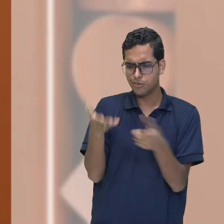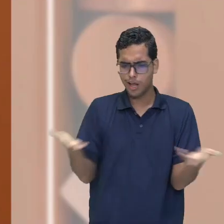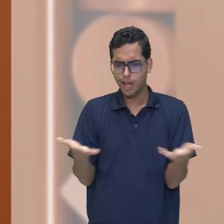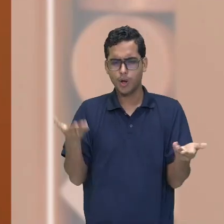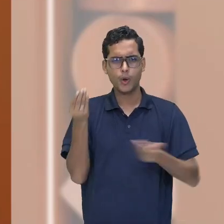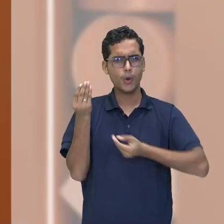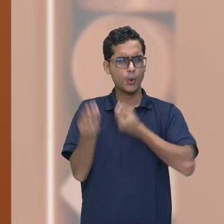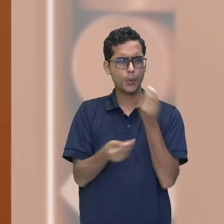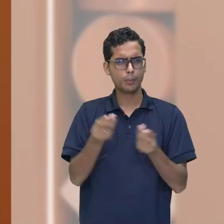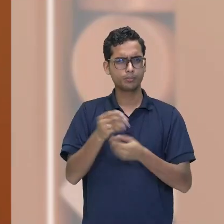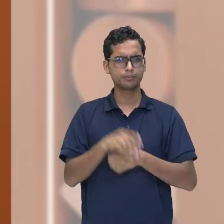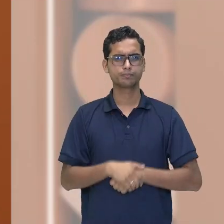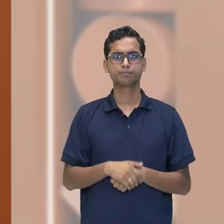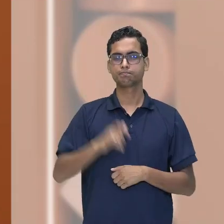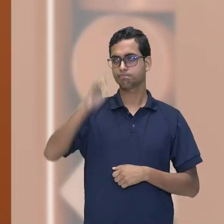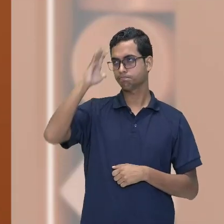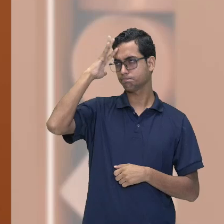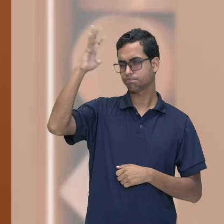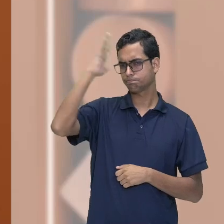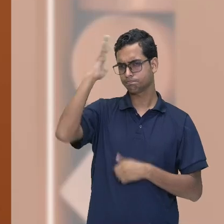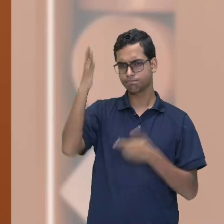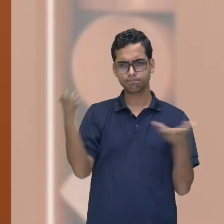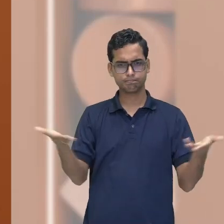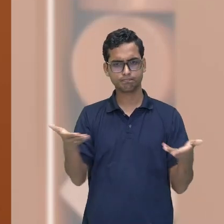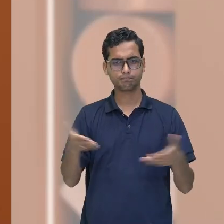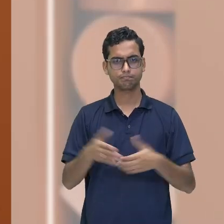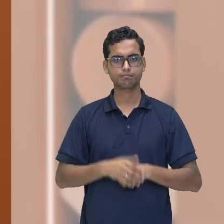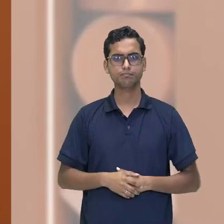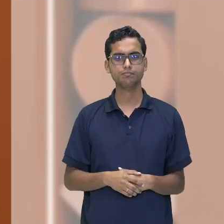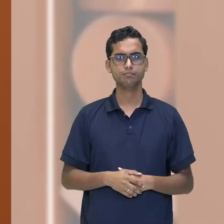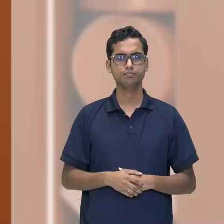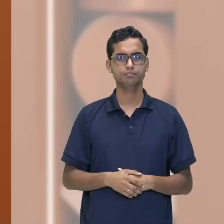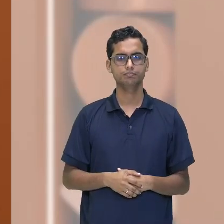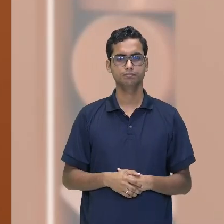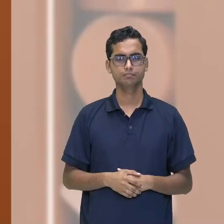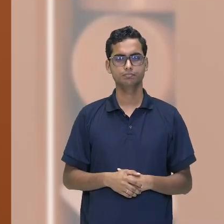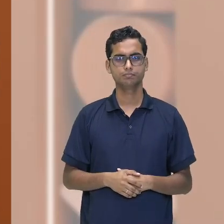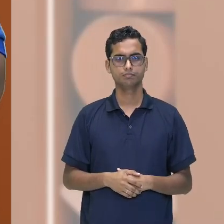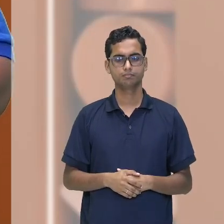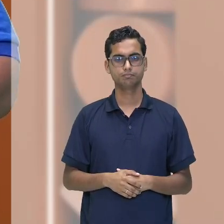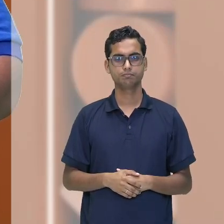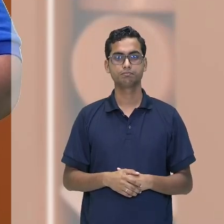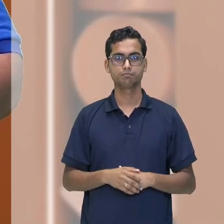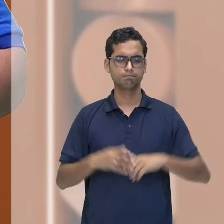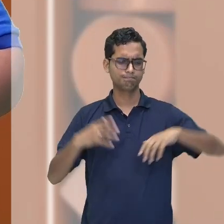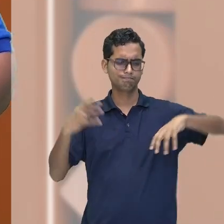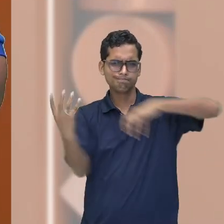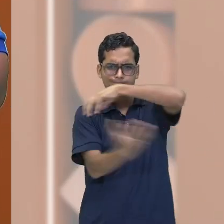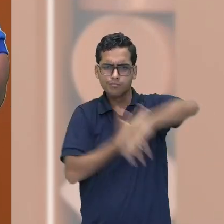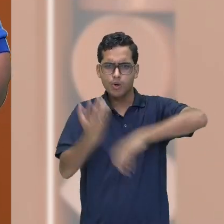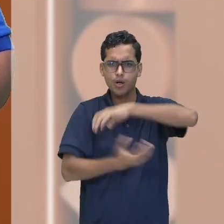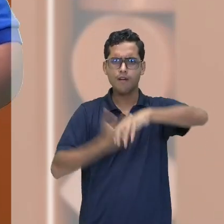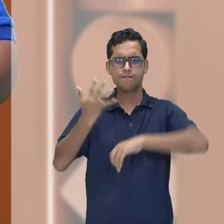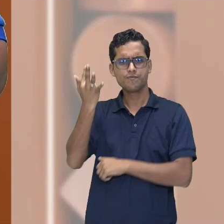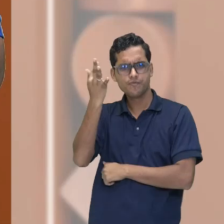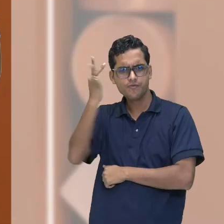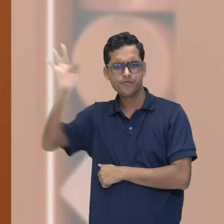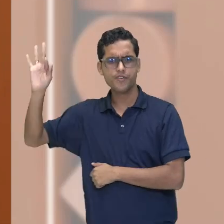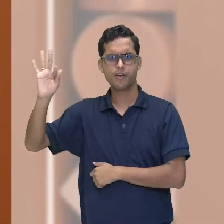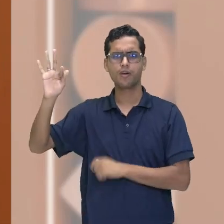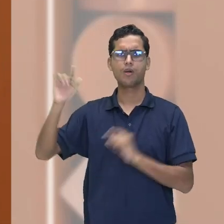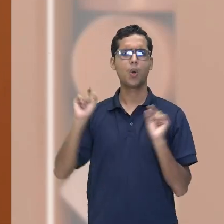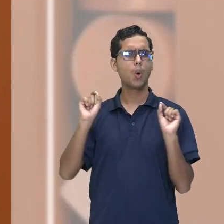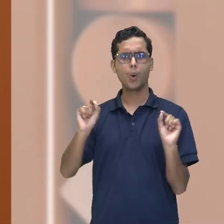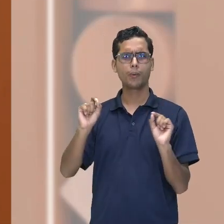presente. Vamos pensar assim, a Revolução Francesa. O que a Revolução Francesa teria a